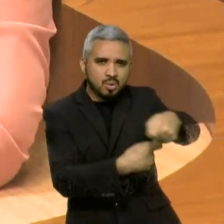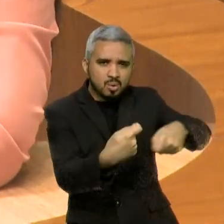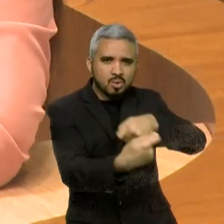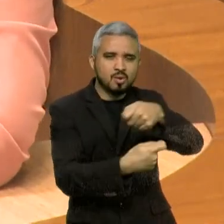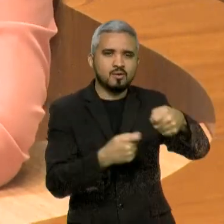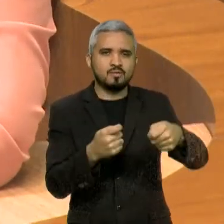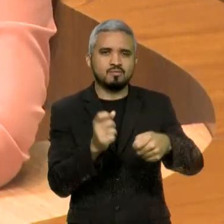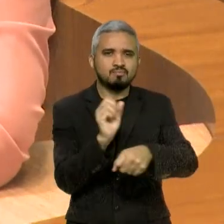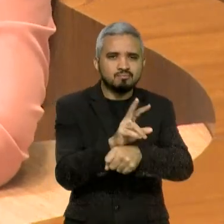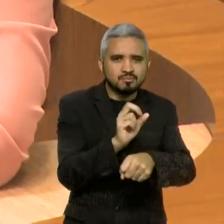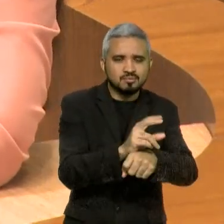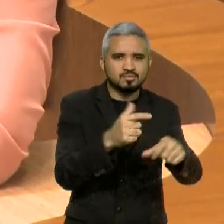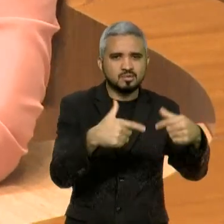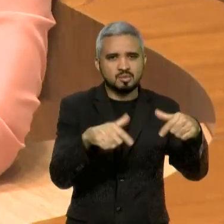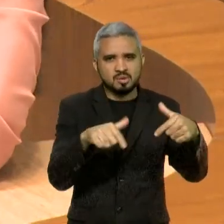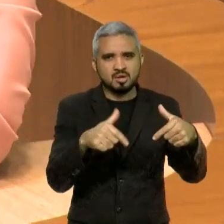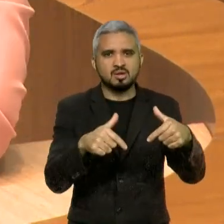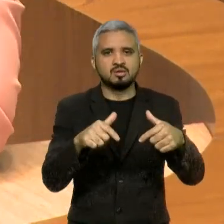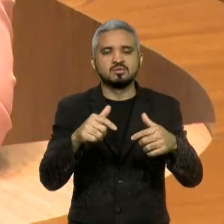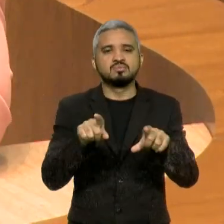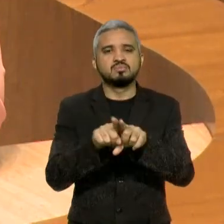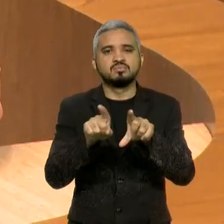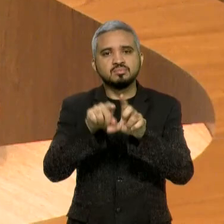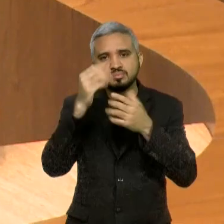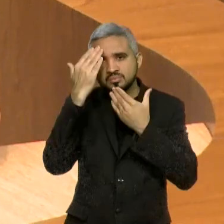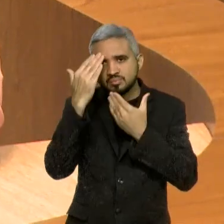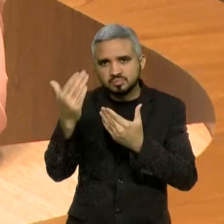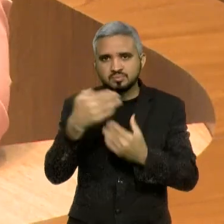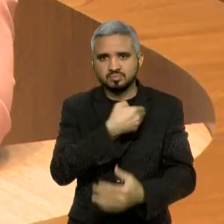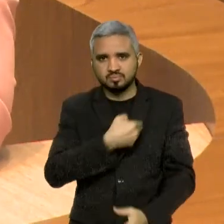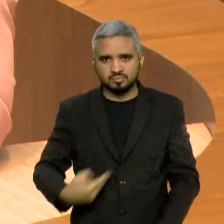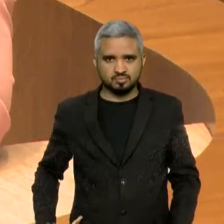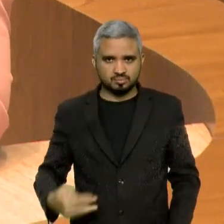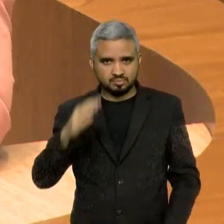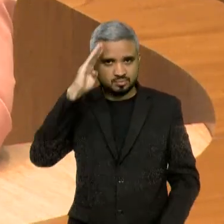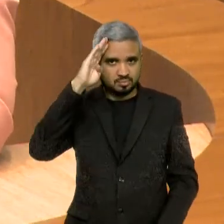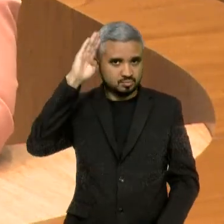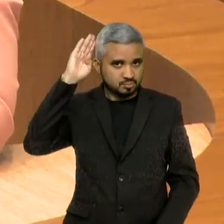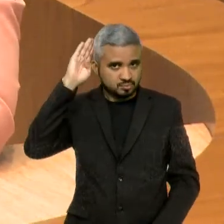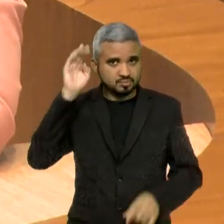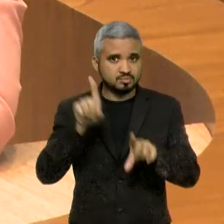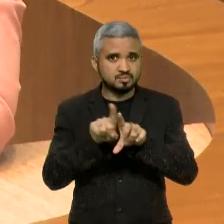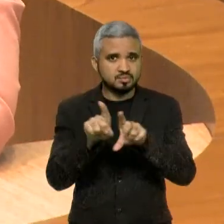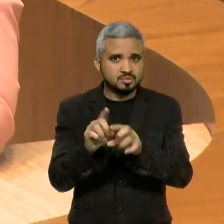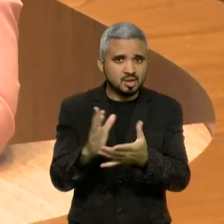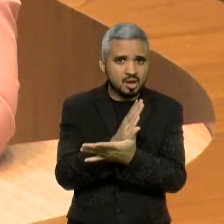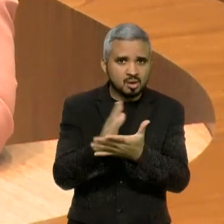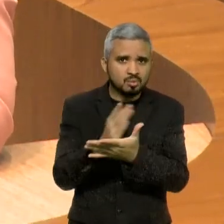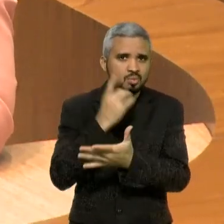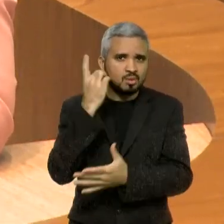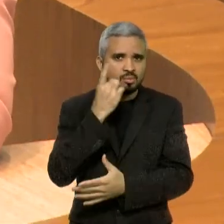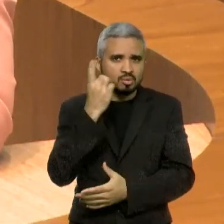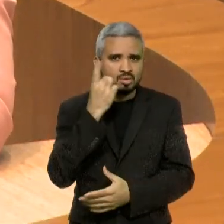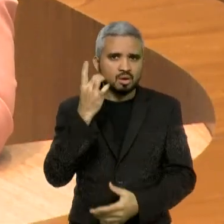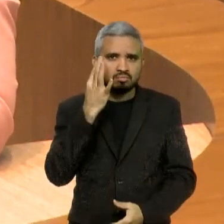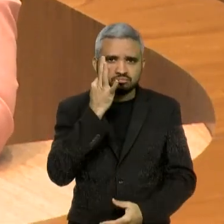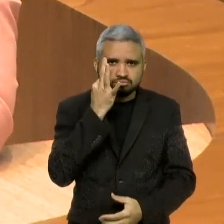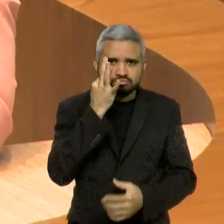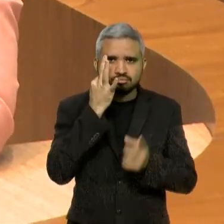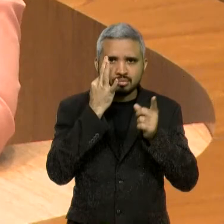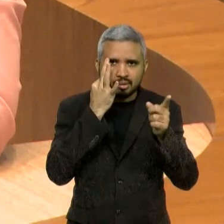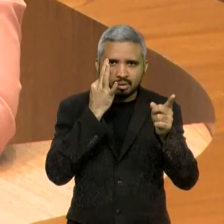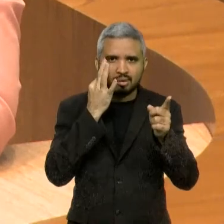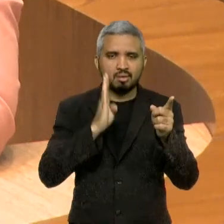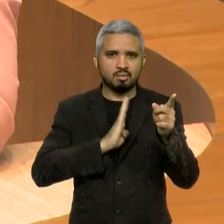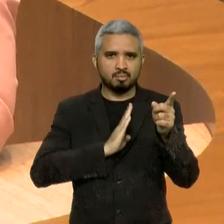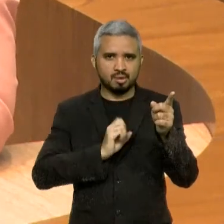dos colegas que estiveram presentes Deputado Florêncio a nossa presidente Iracema que está ali